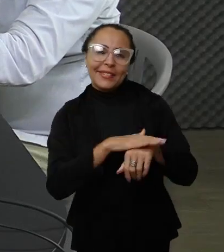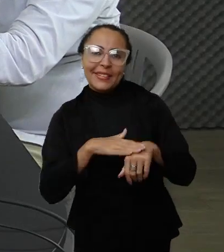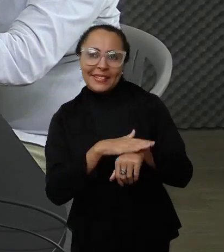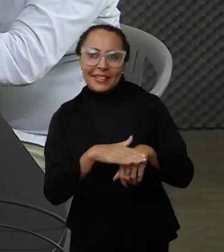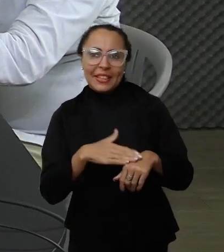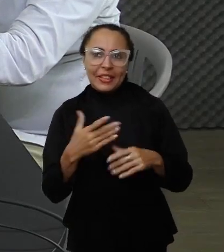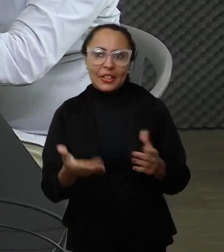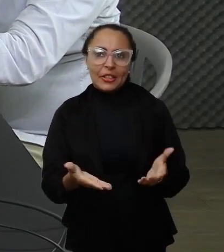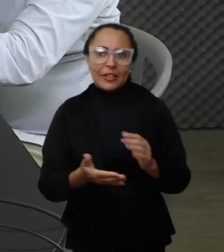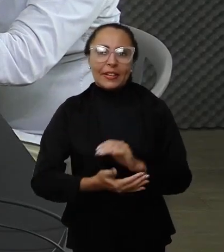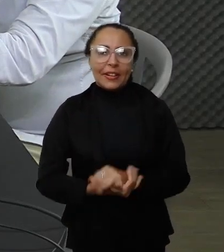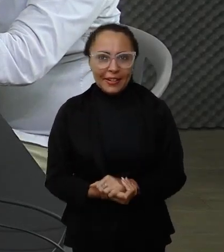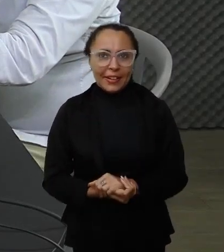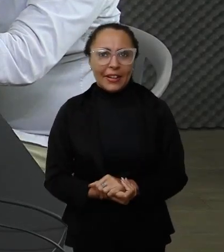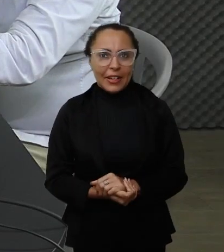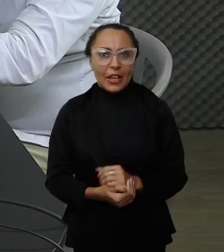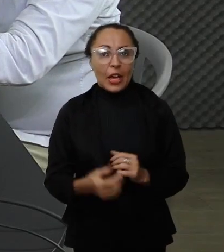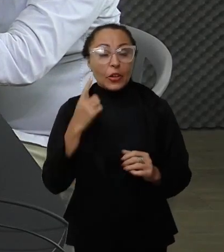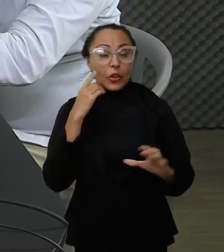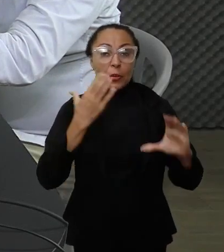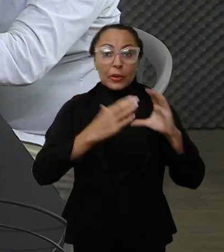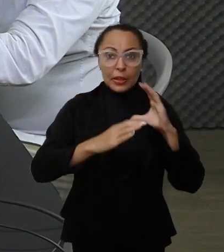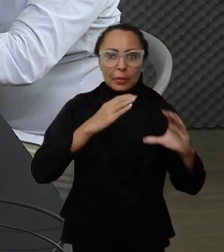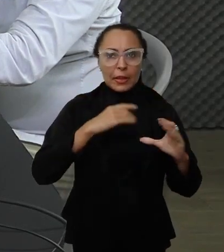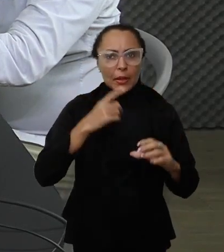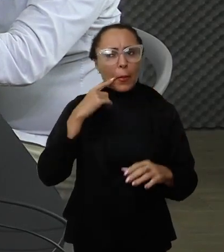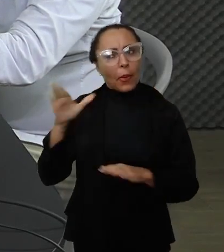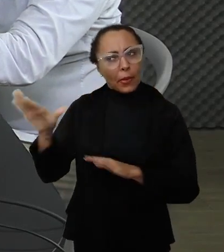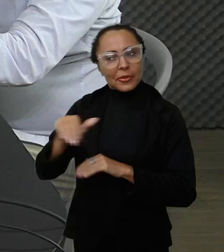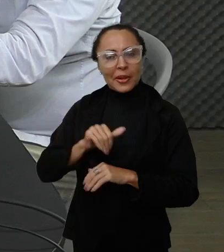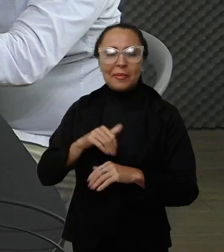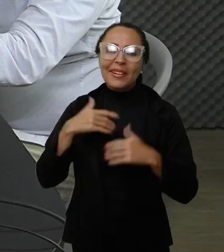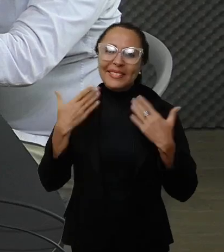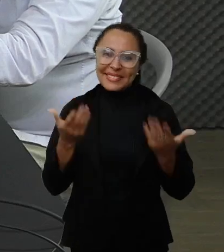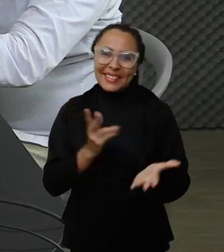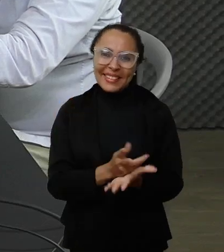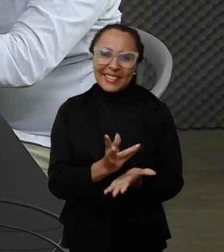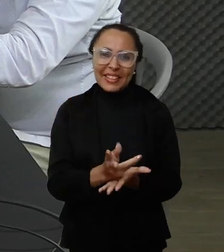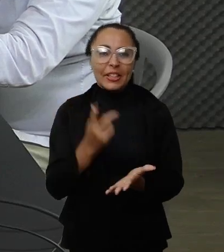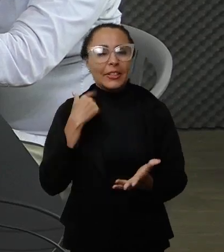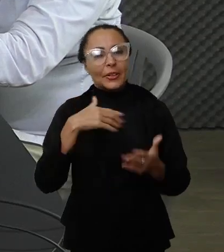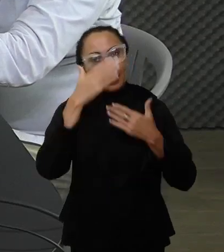aqui. eu conversaria mais 1 hora. Sobre comunicação, pode me chamar sempre. Certo, vamos chamar assim. Thalita,